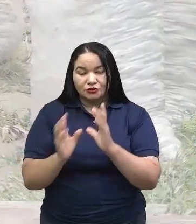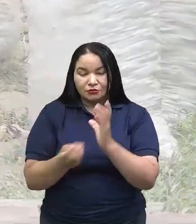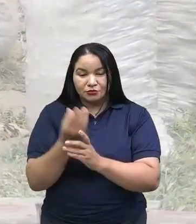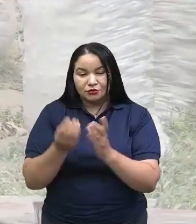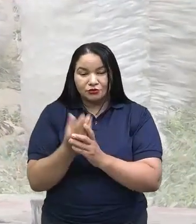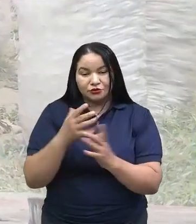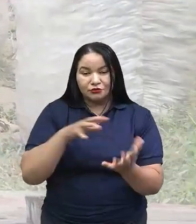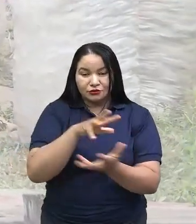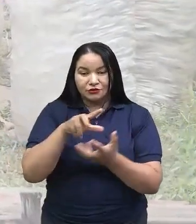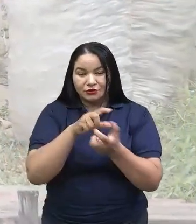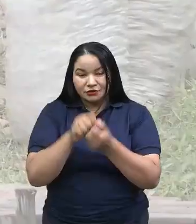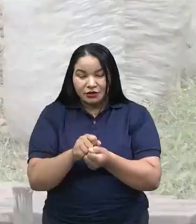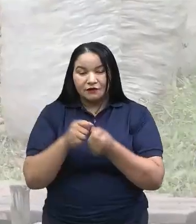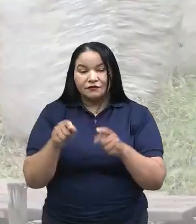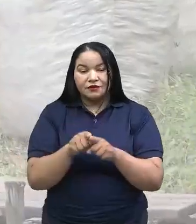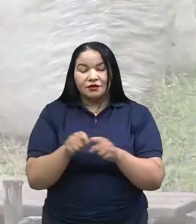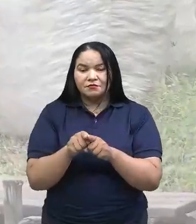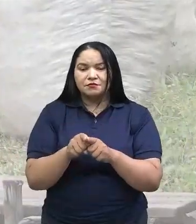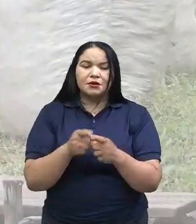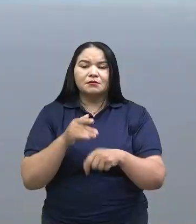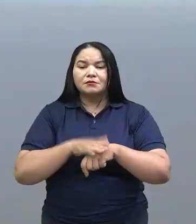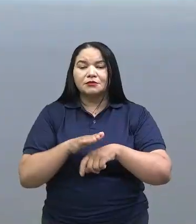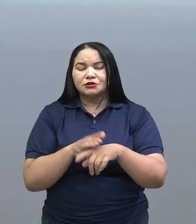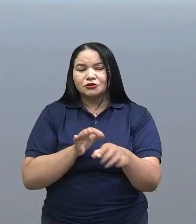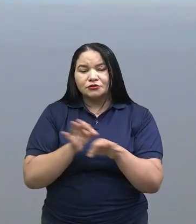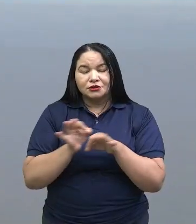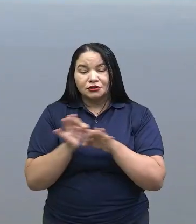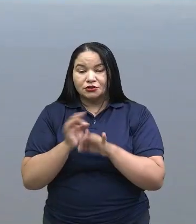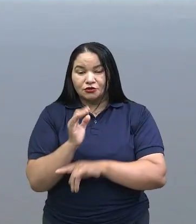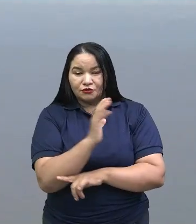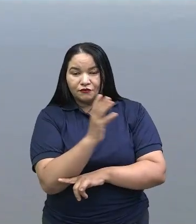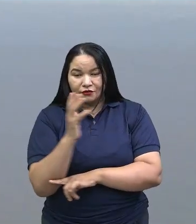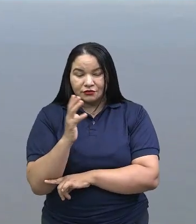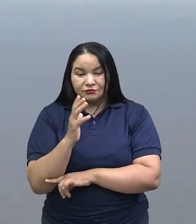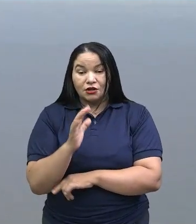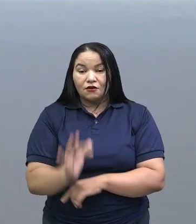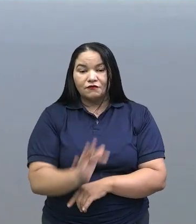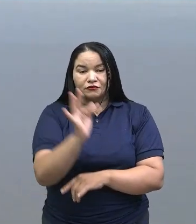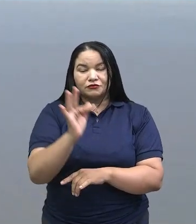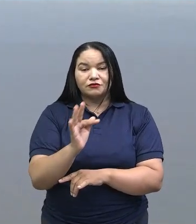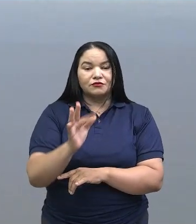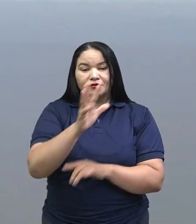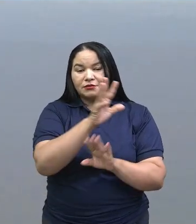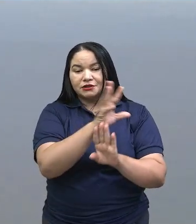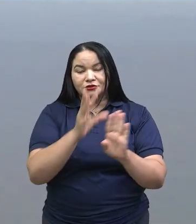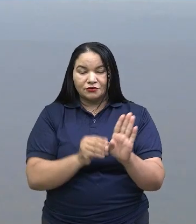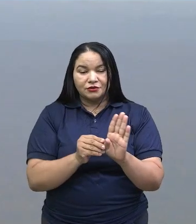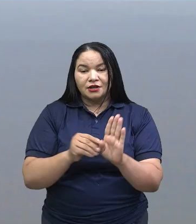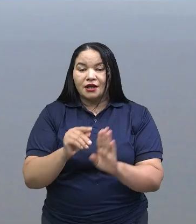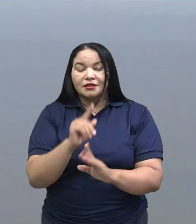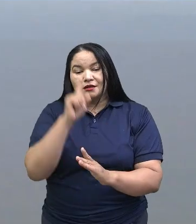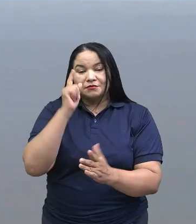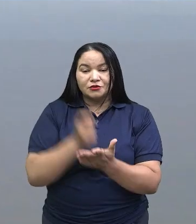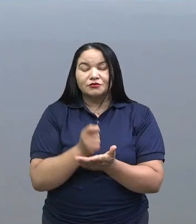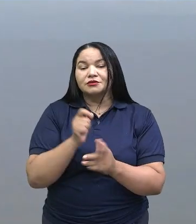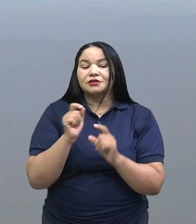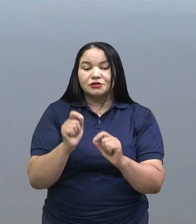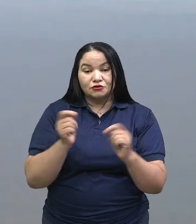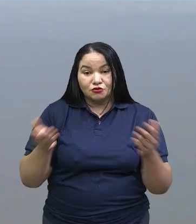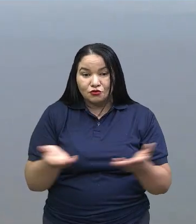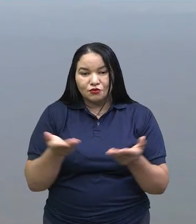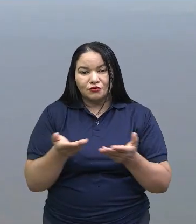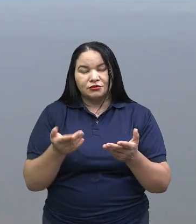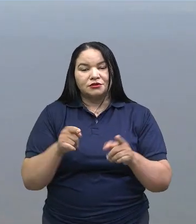sustentável e ao manejo comunitário da floresta. O futuro da Amazônia depende das escolhas de hoje.